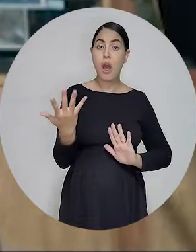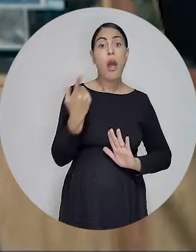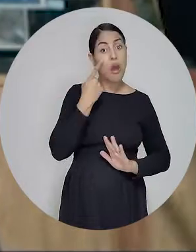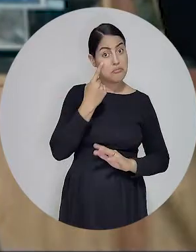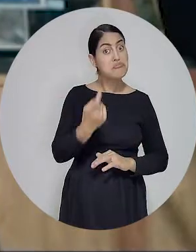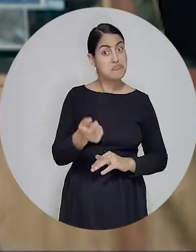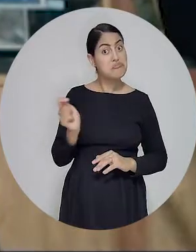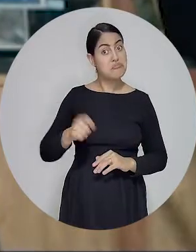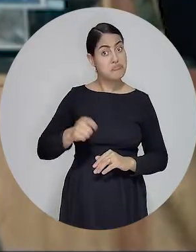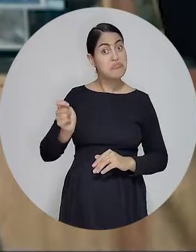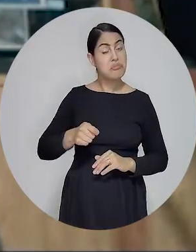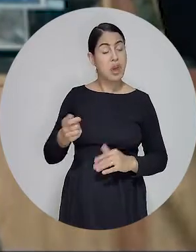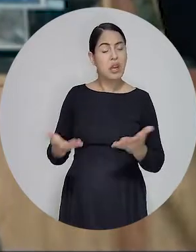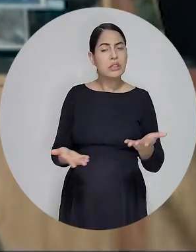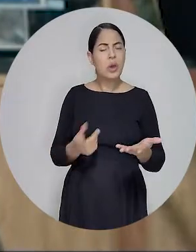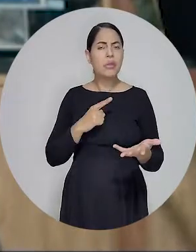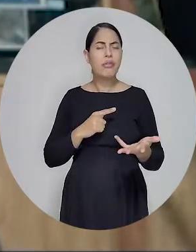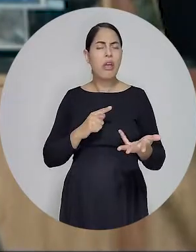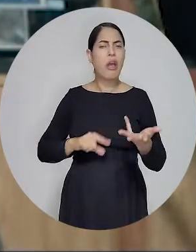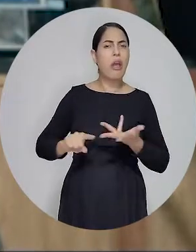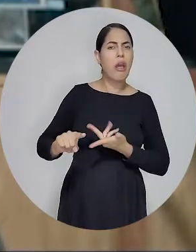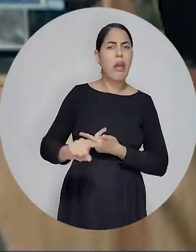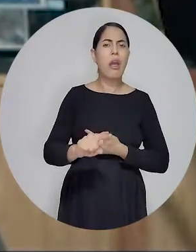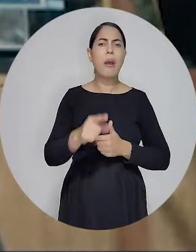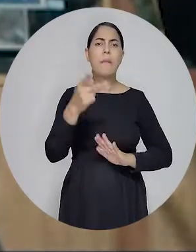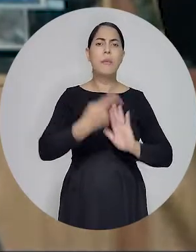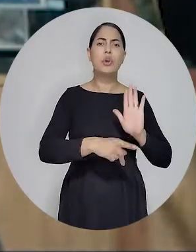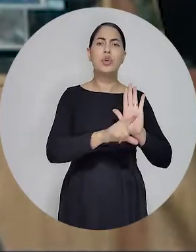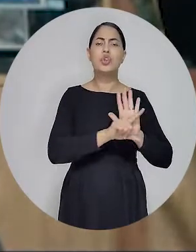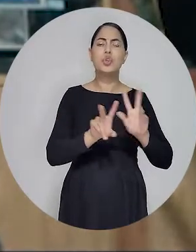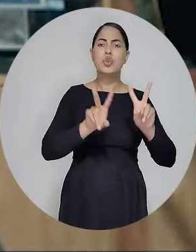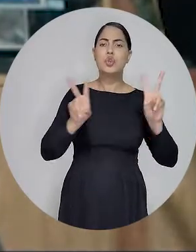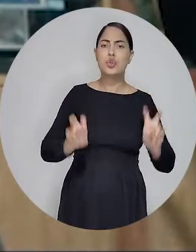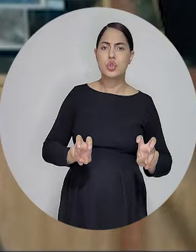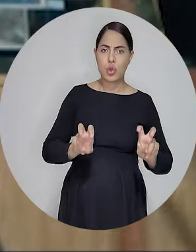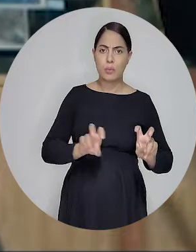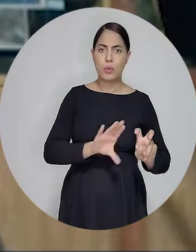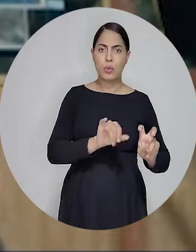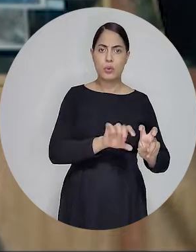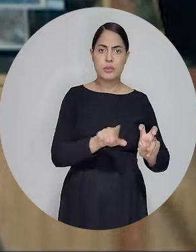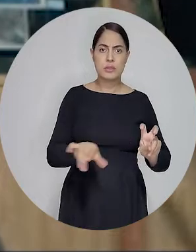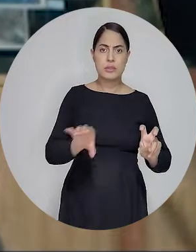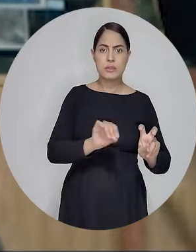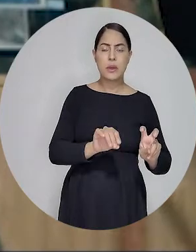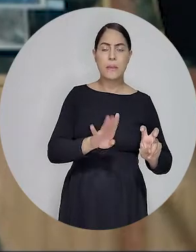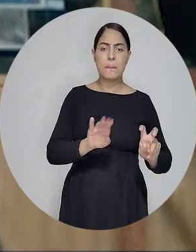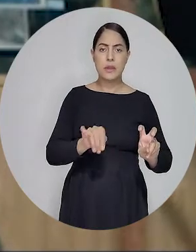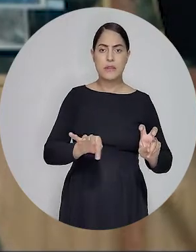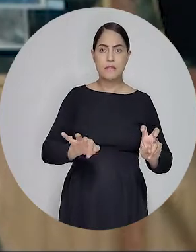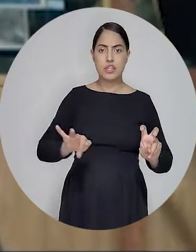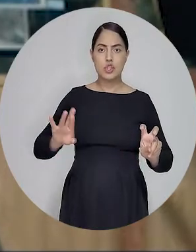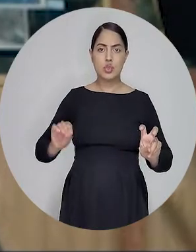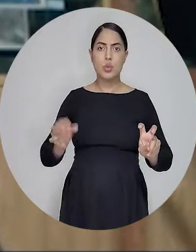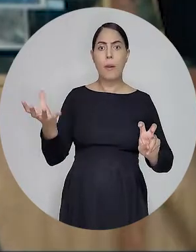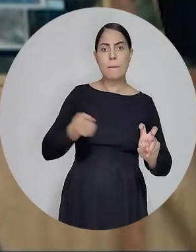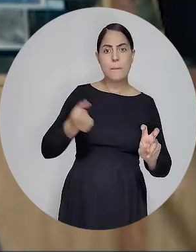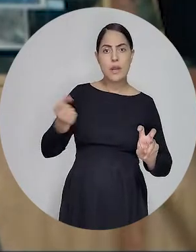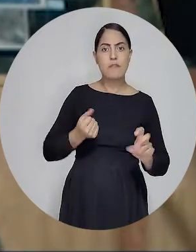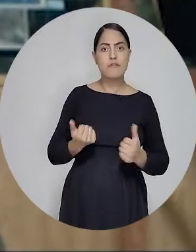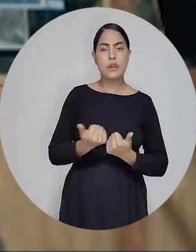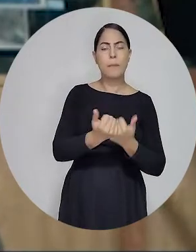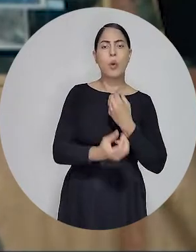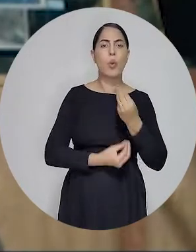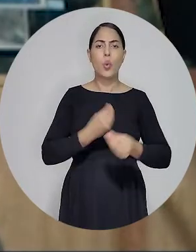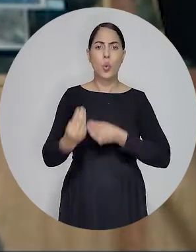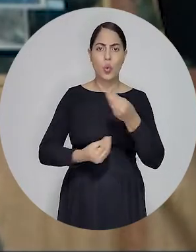desses projetos de lei que são interessantes, notadamente aqueles que versam sobre a concessão automática de benefícios,